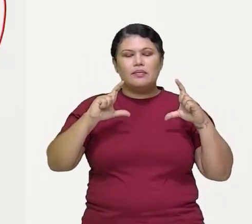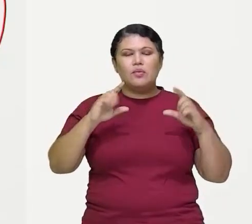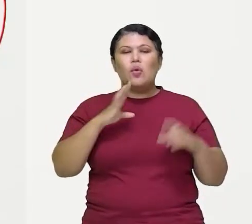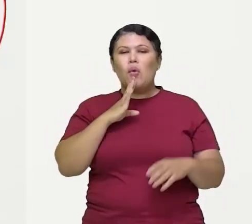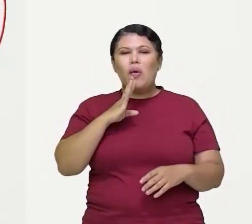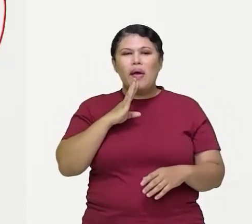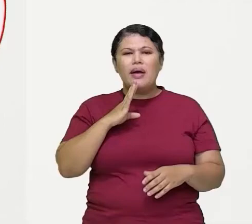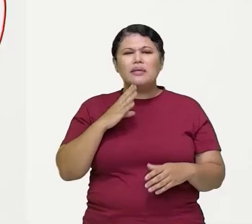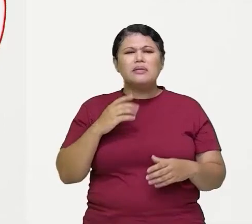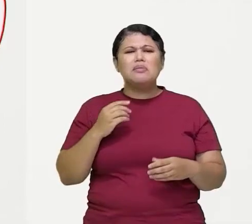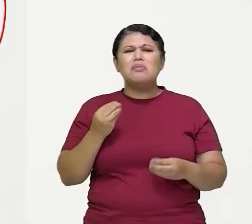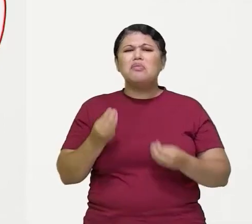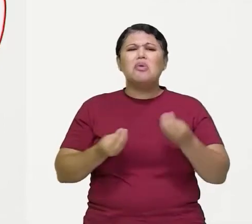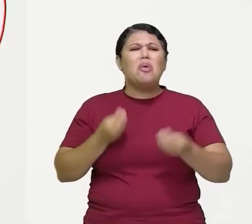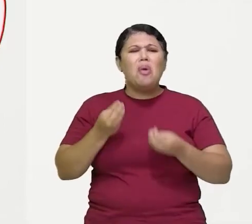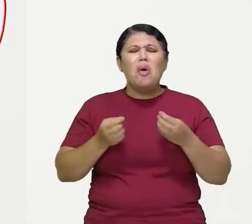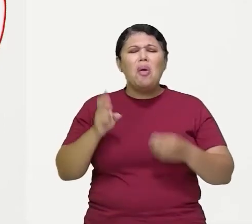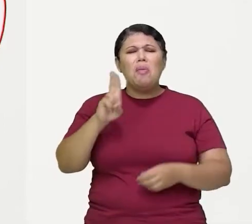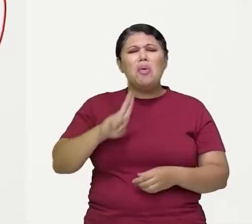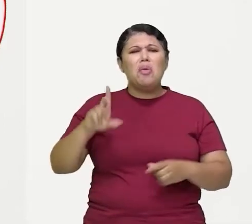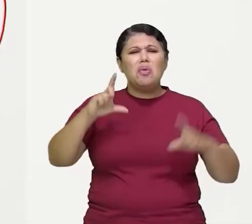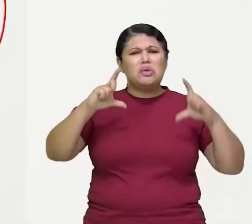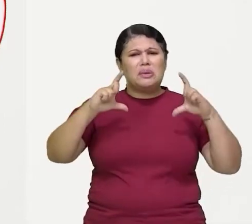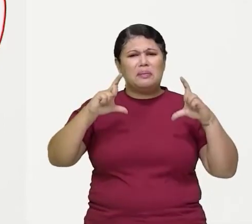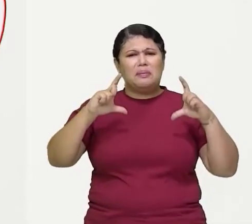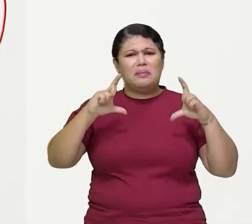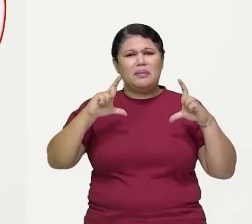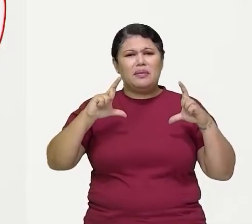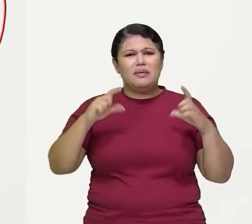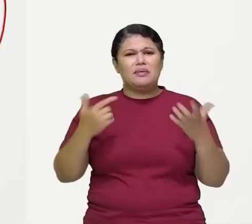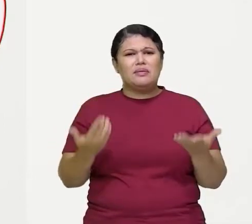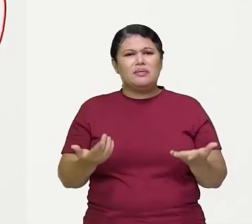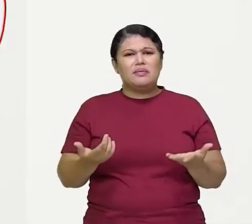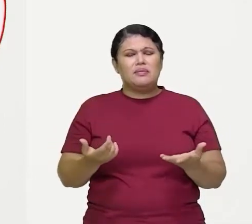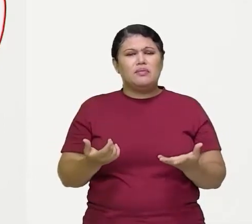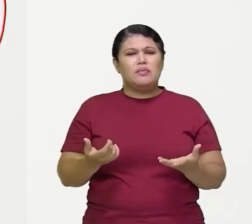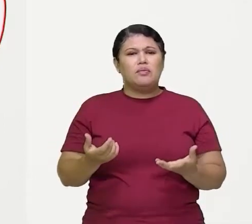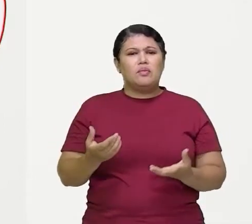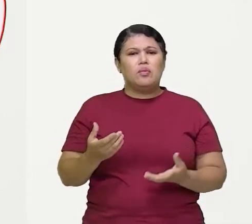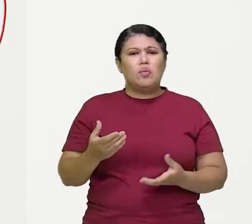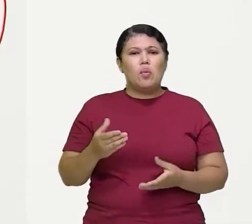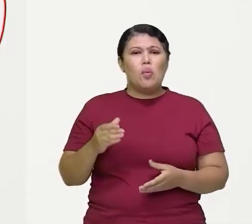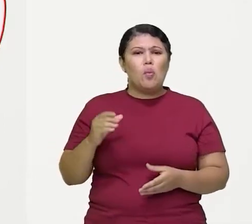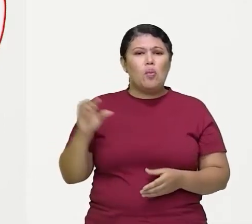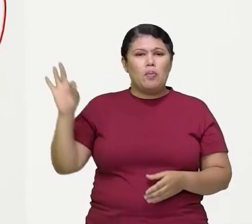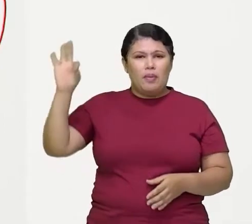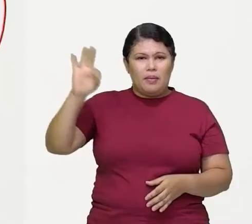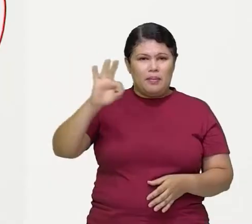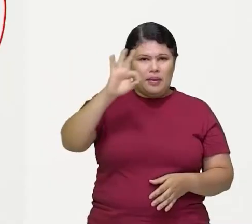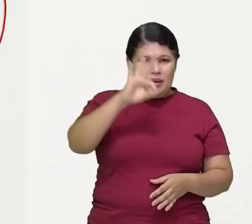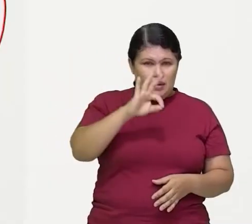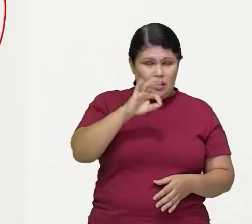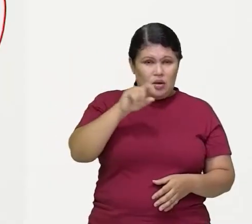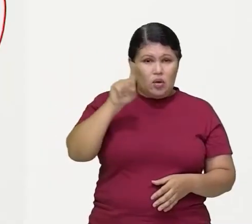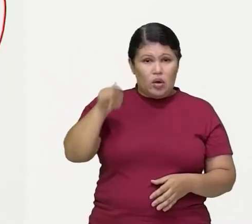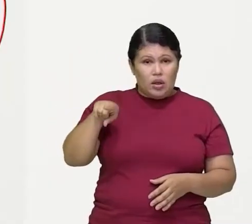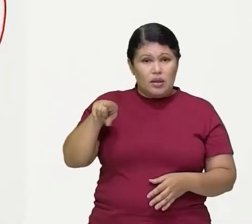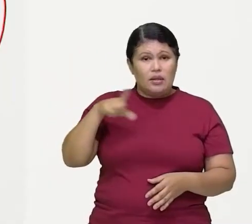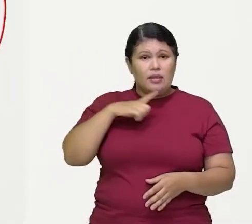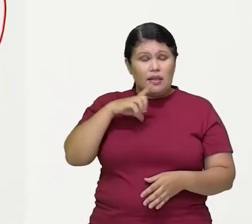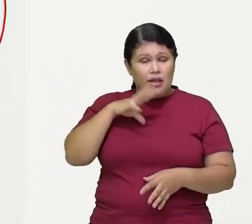parênteses. Professora, para que eu uso os parênteses? Vamos lá? O barbeiro, que